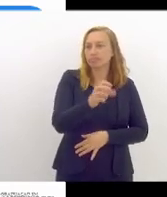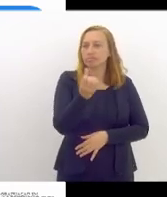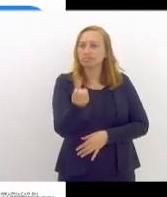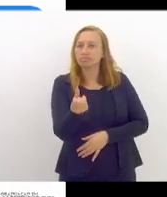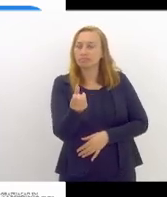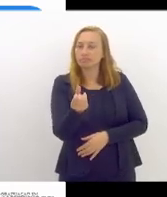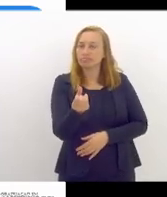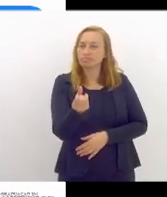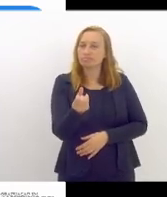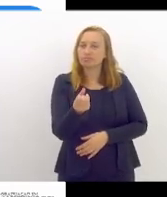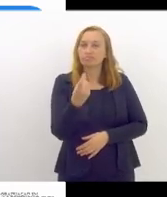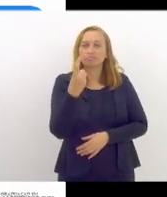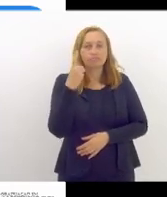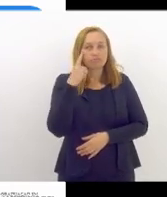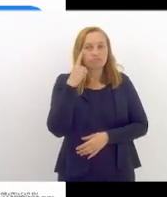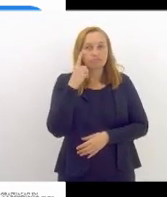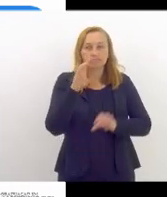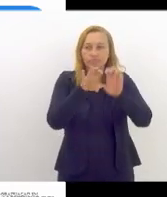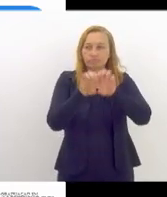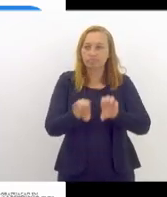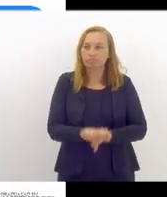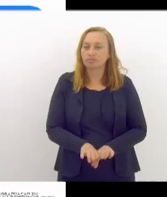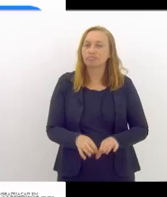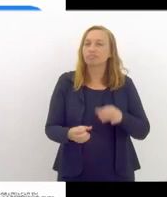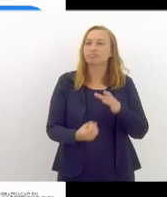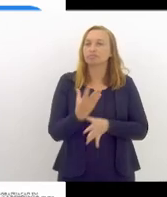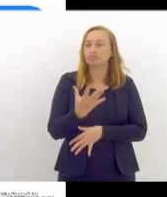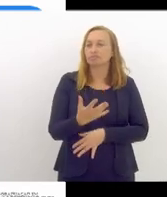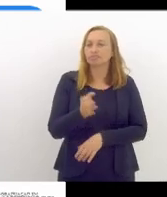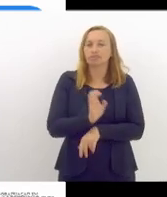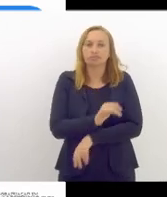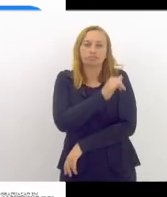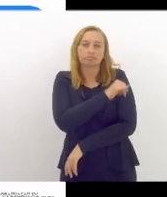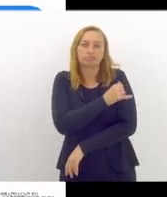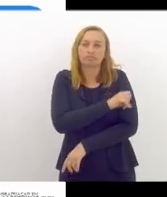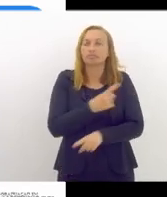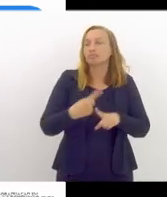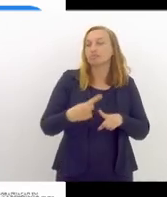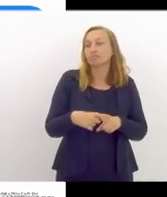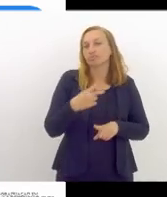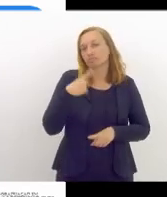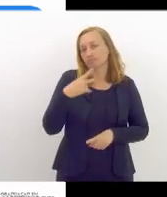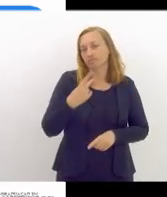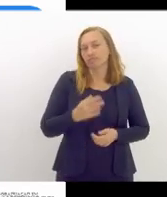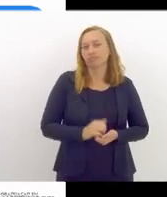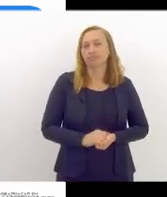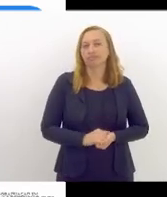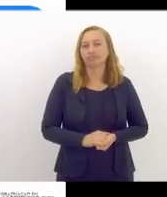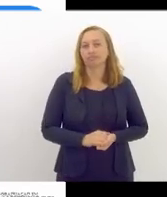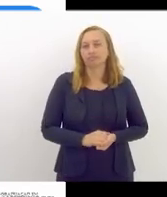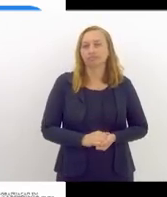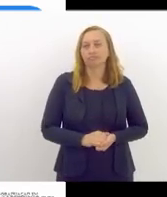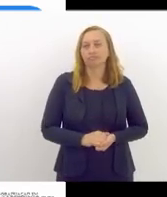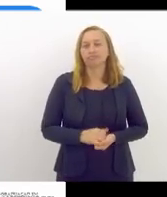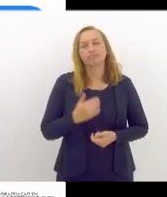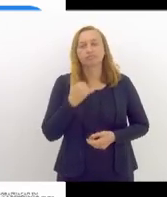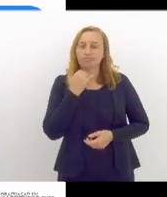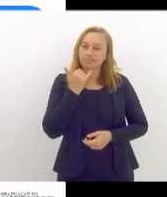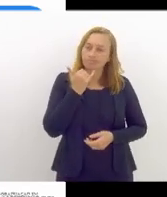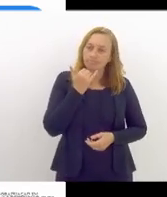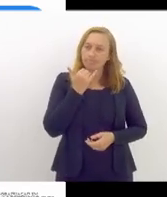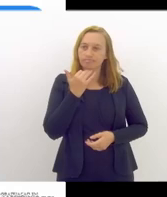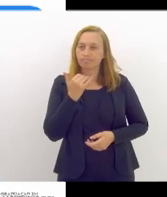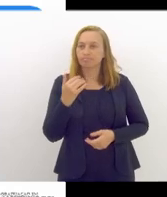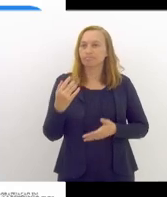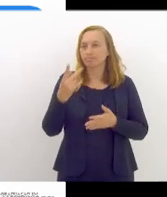eles refletem a estrutura produtiva do Estado do Rio de Janeiro porque eu tô dizendo isso né No domingo eu tava batendo um papo e